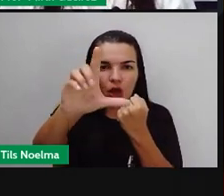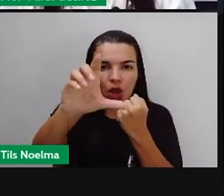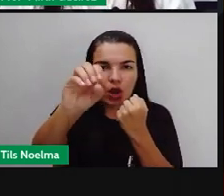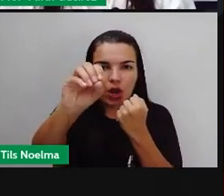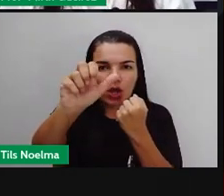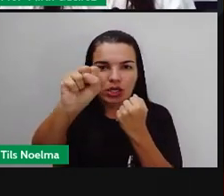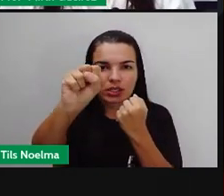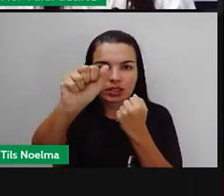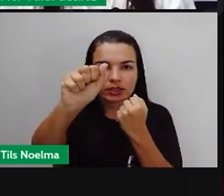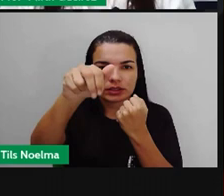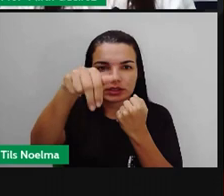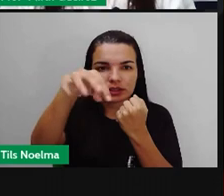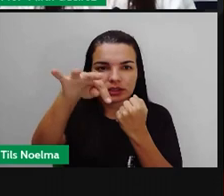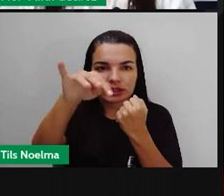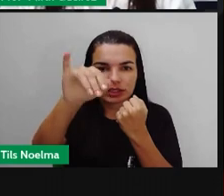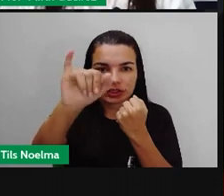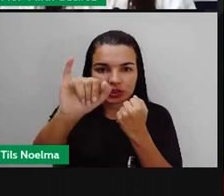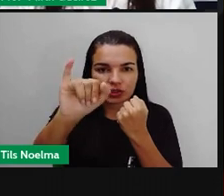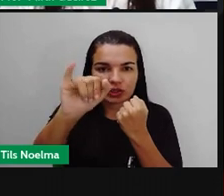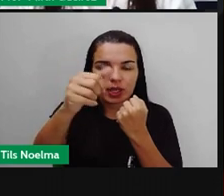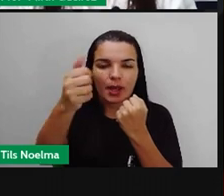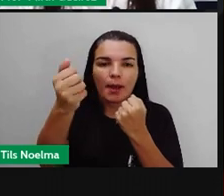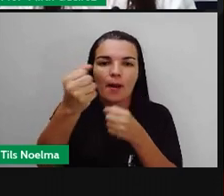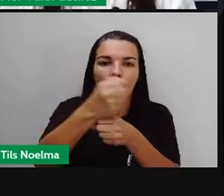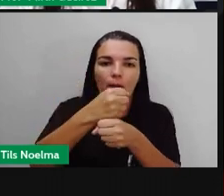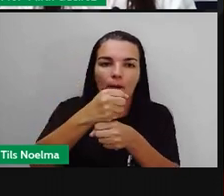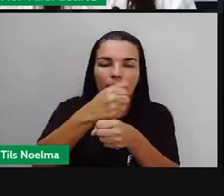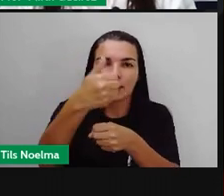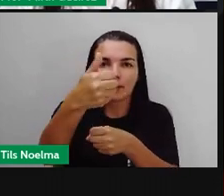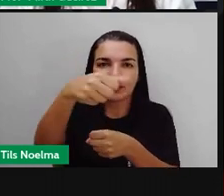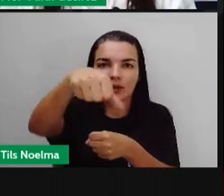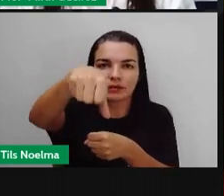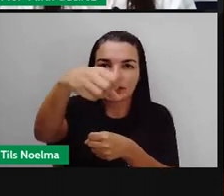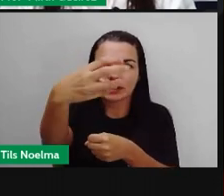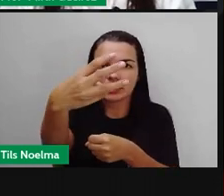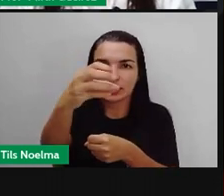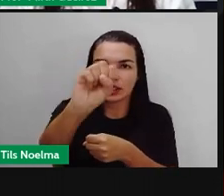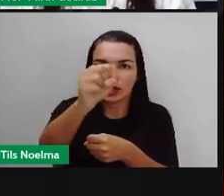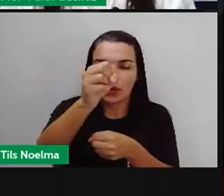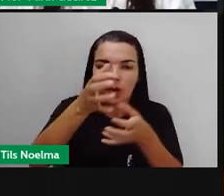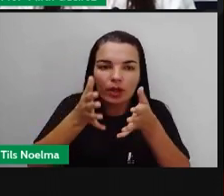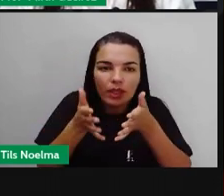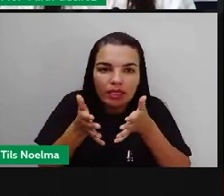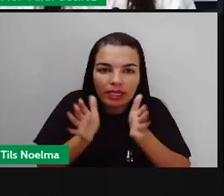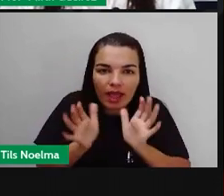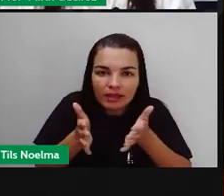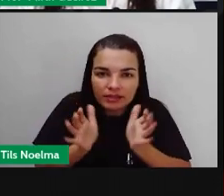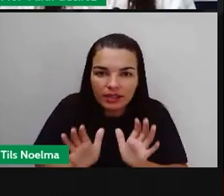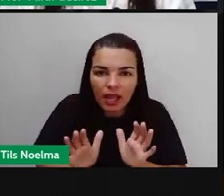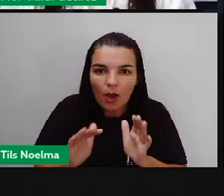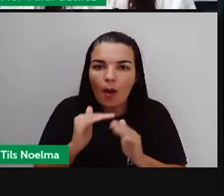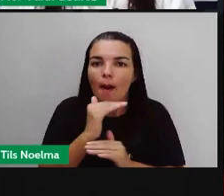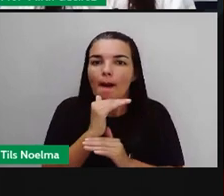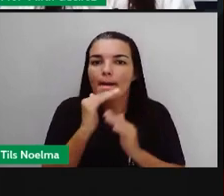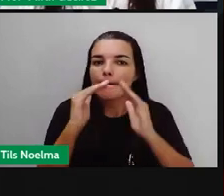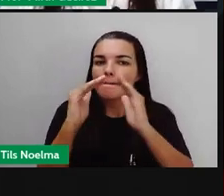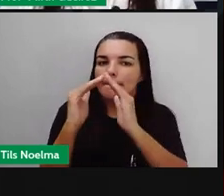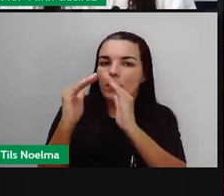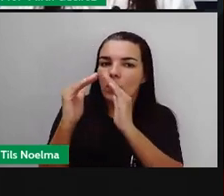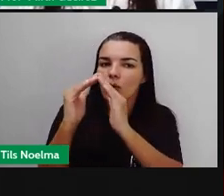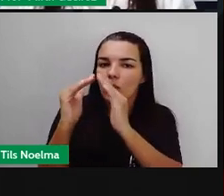morou 11 anos na Itália e desde então vive no Brasil. Publicou vários livros de contos, crônicas, poemas e histórias